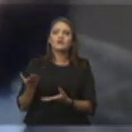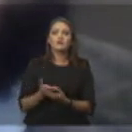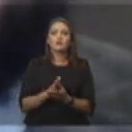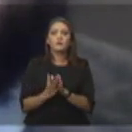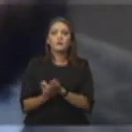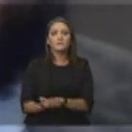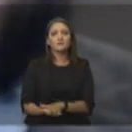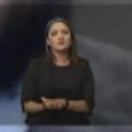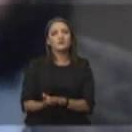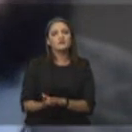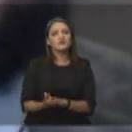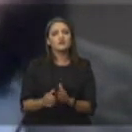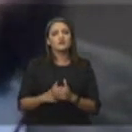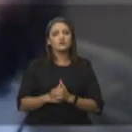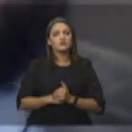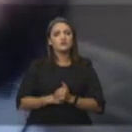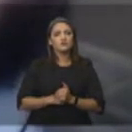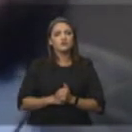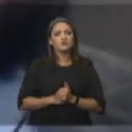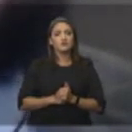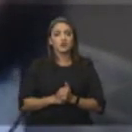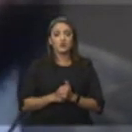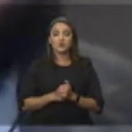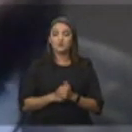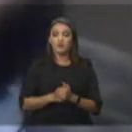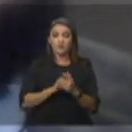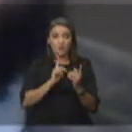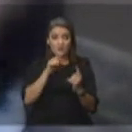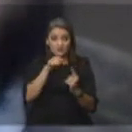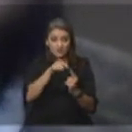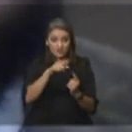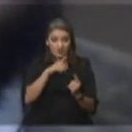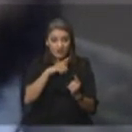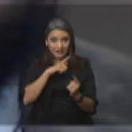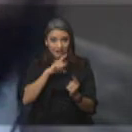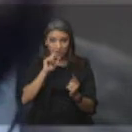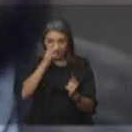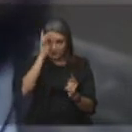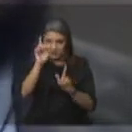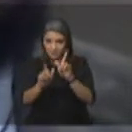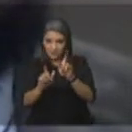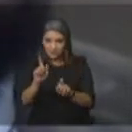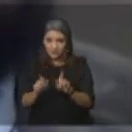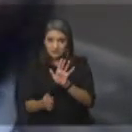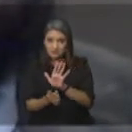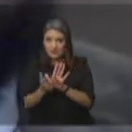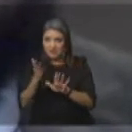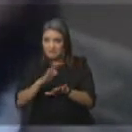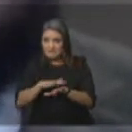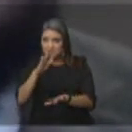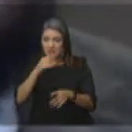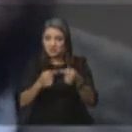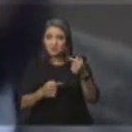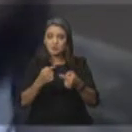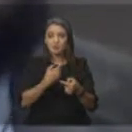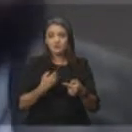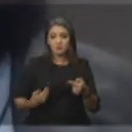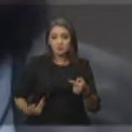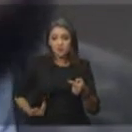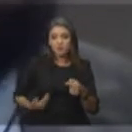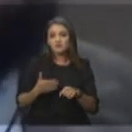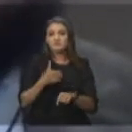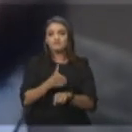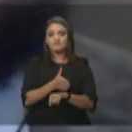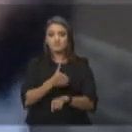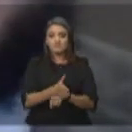a pretexto de proporcionar a um maior número de brasileiros e brasileiras o acesso a políticas públicas, ou